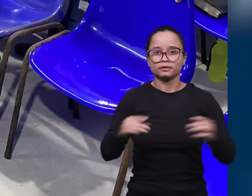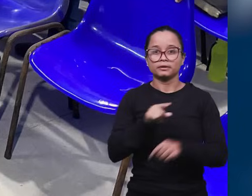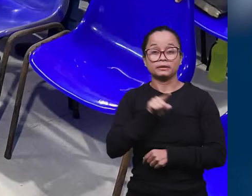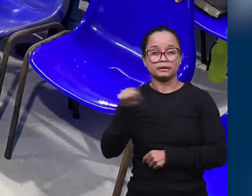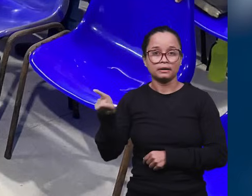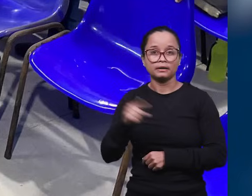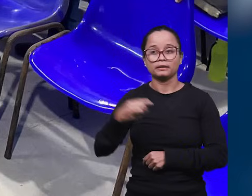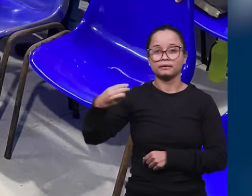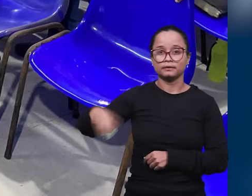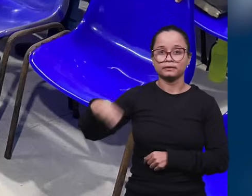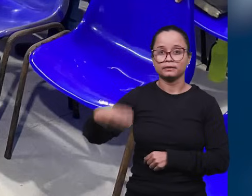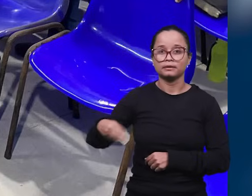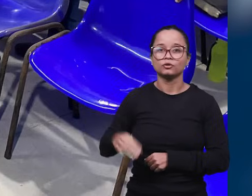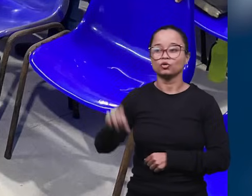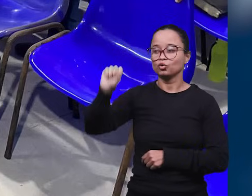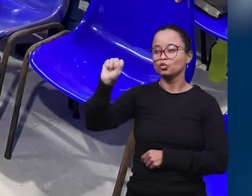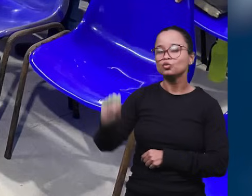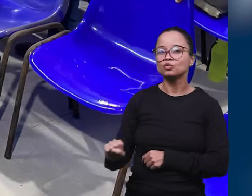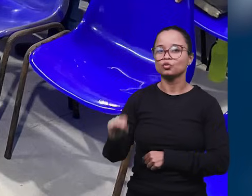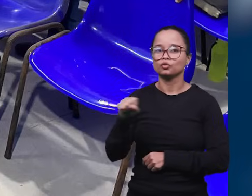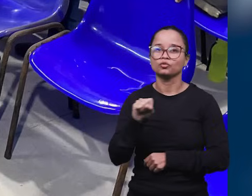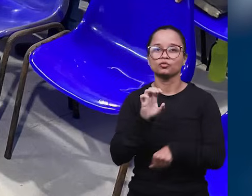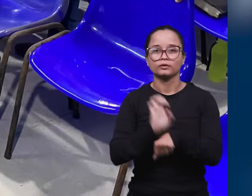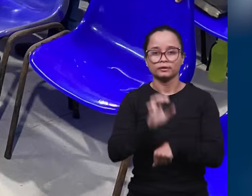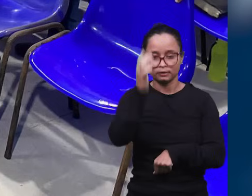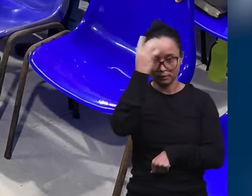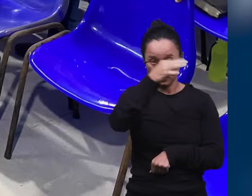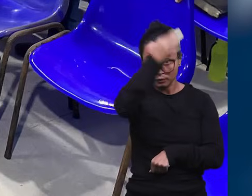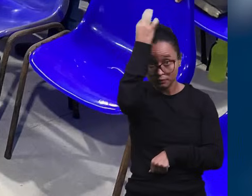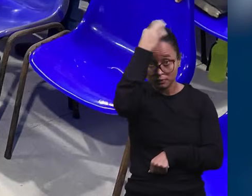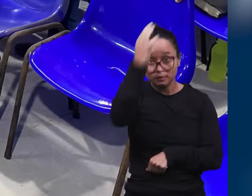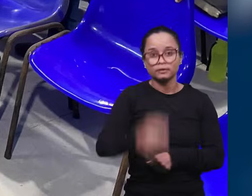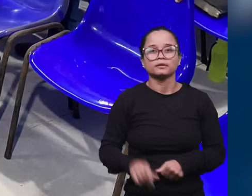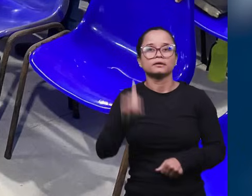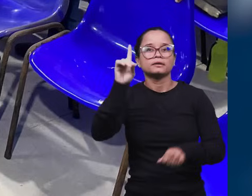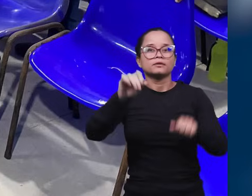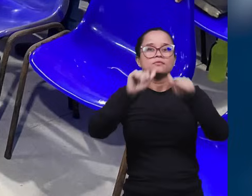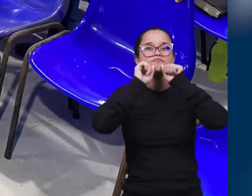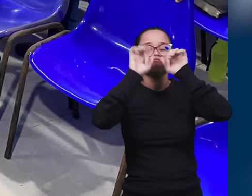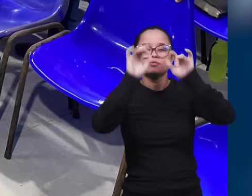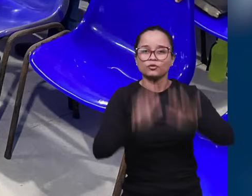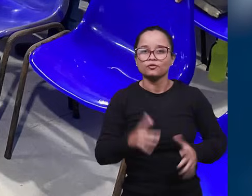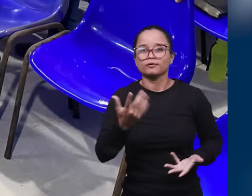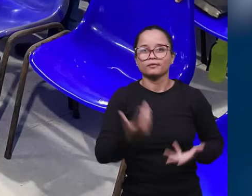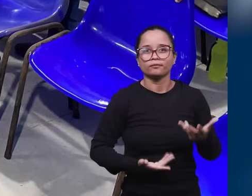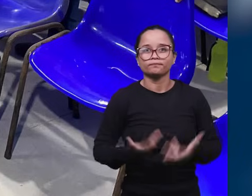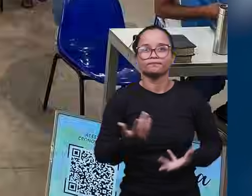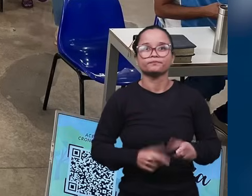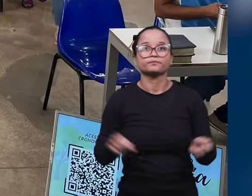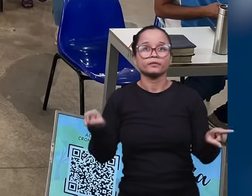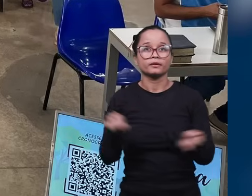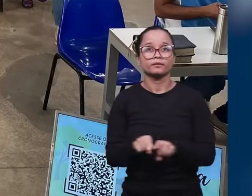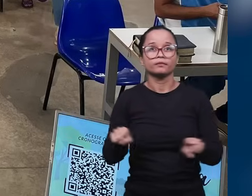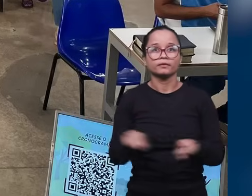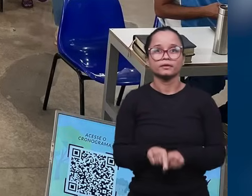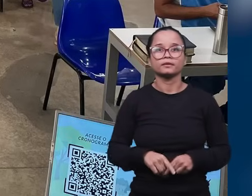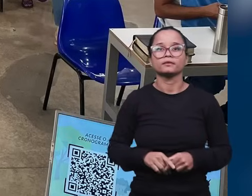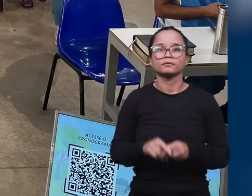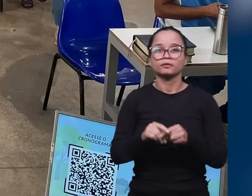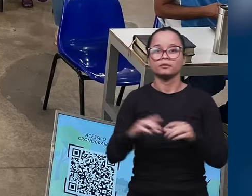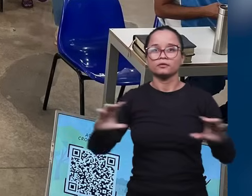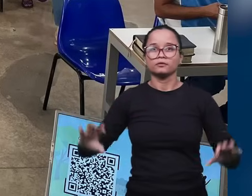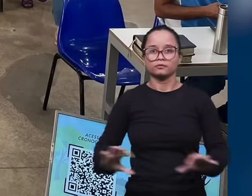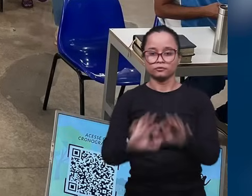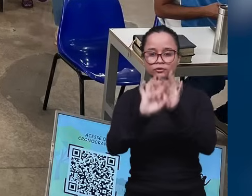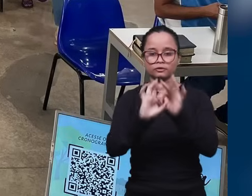Manaim de Marataíses, no litoral sul aqui do Estado do Espírito Santo. Que Deus abençoe os nossos amados irmãos. Bom, vamos falar agora sobre